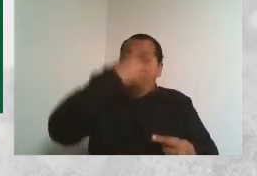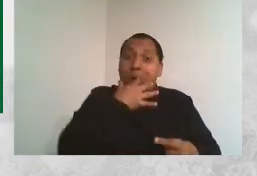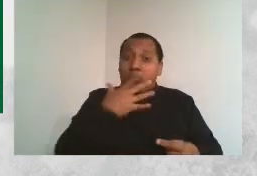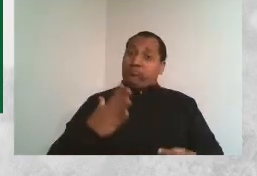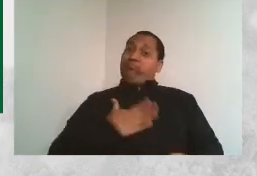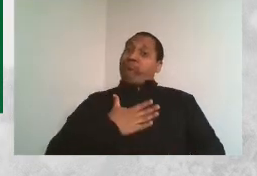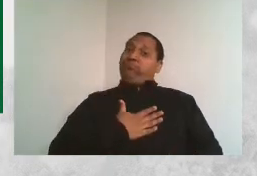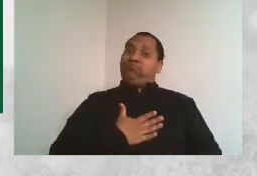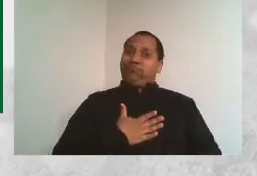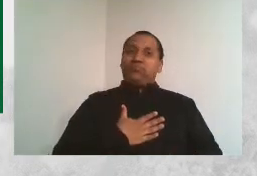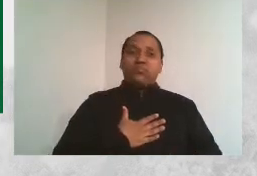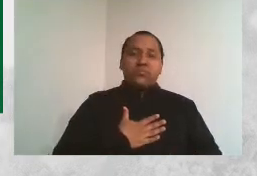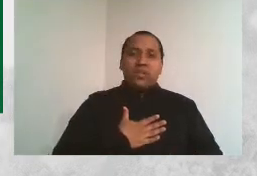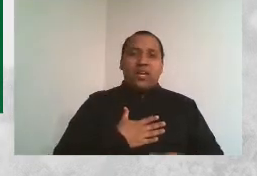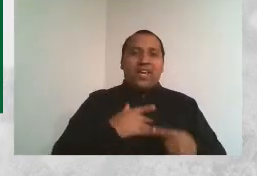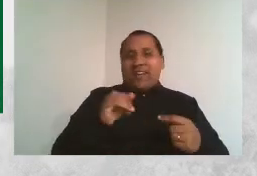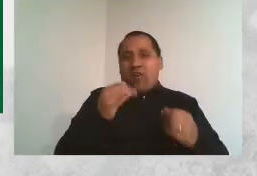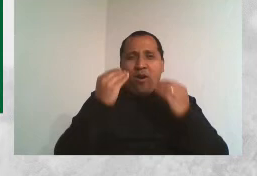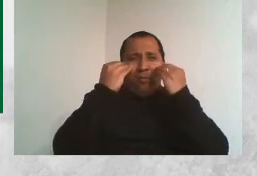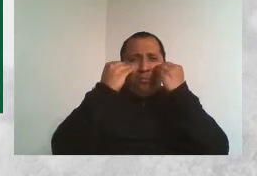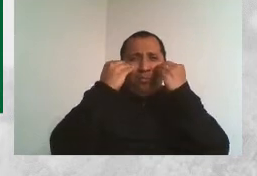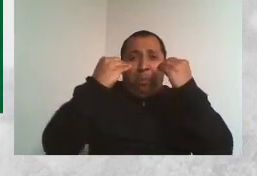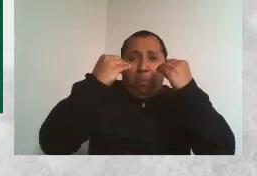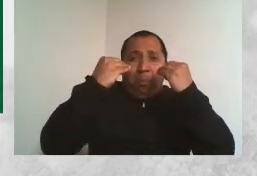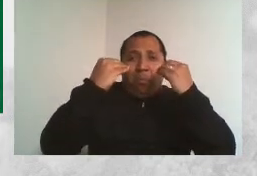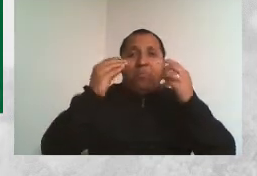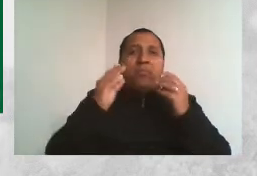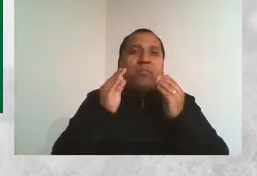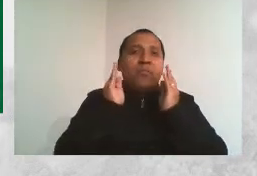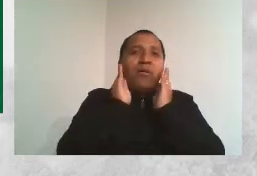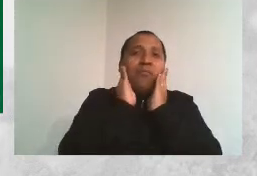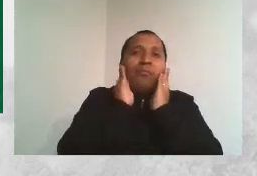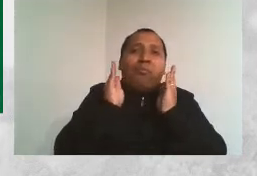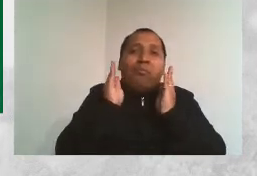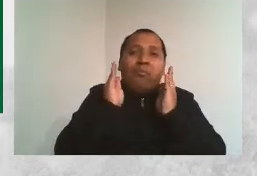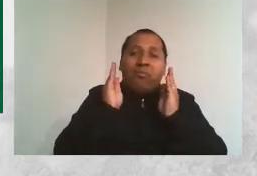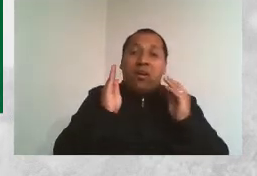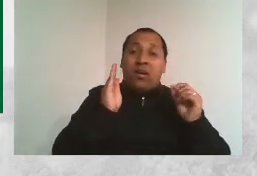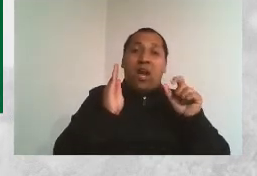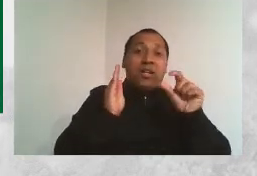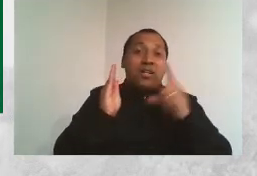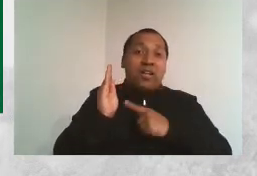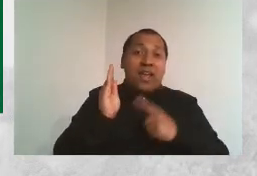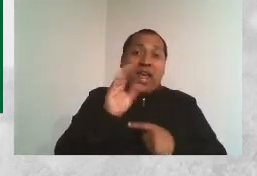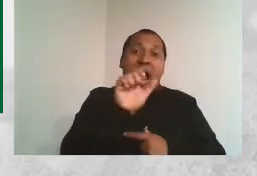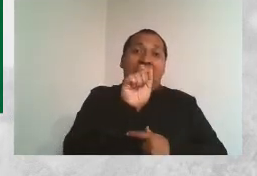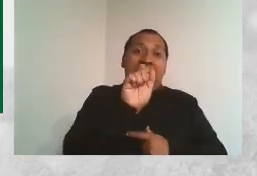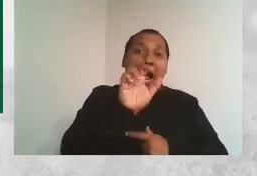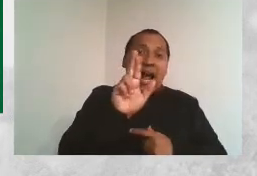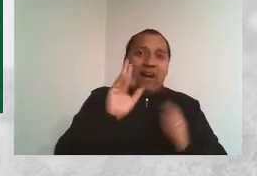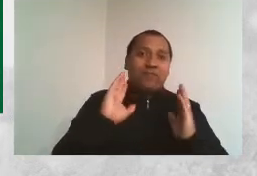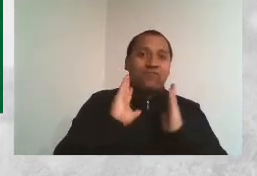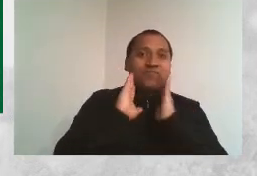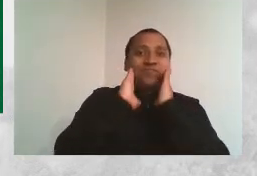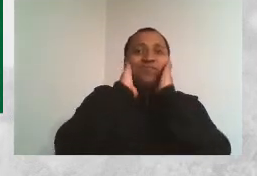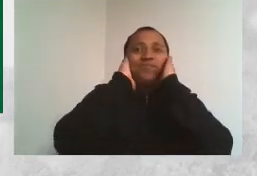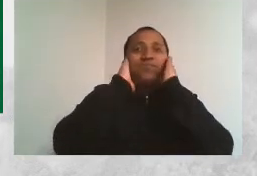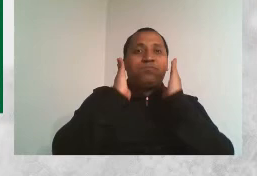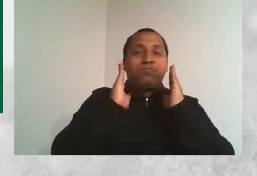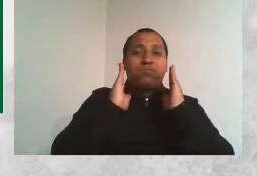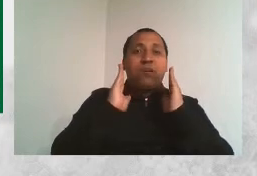fique espaços, que essas barreiras na entrada de ar, porque quando a gente inspira, o